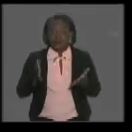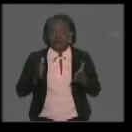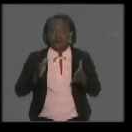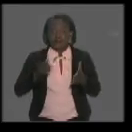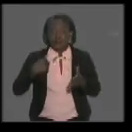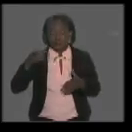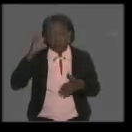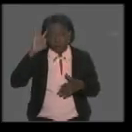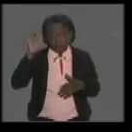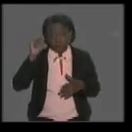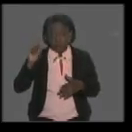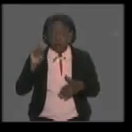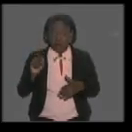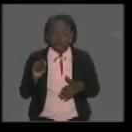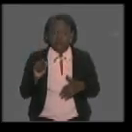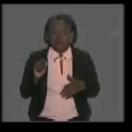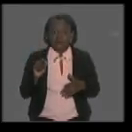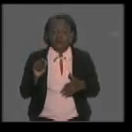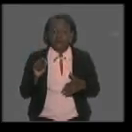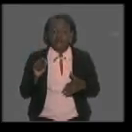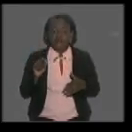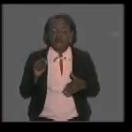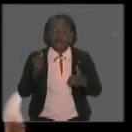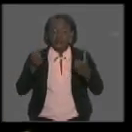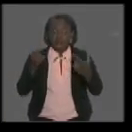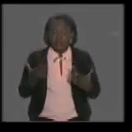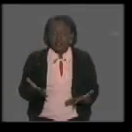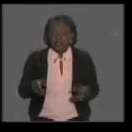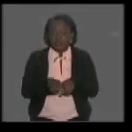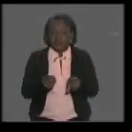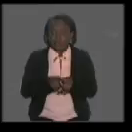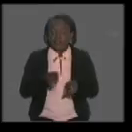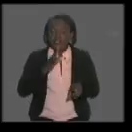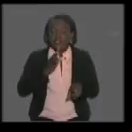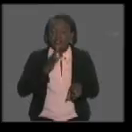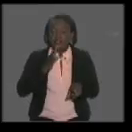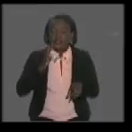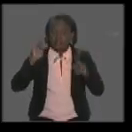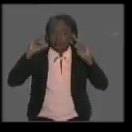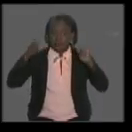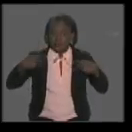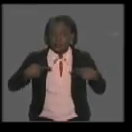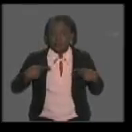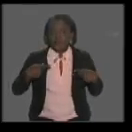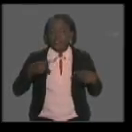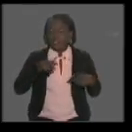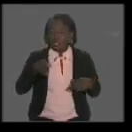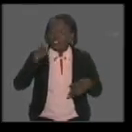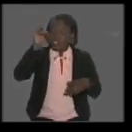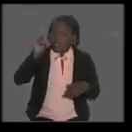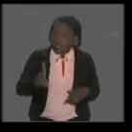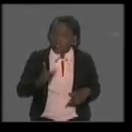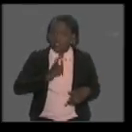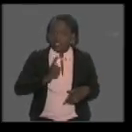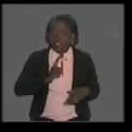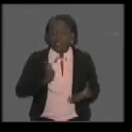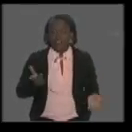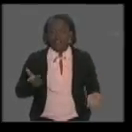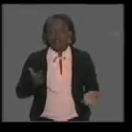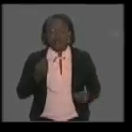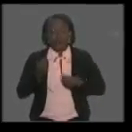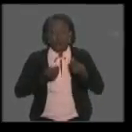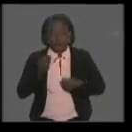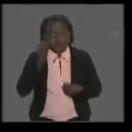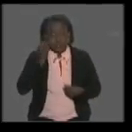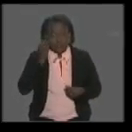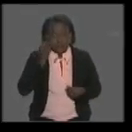Mas eu penso que... E aí fala dessa questão de reconhecimento da humanidade, da nossa humanidade, do garantia de direitos, de como essa